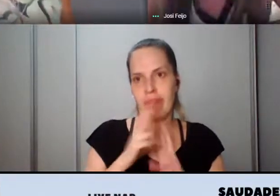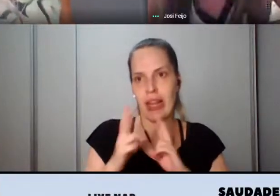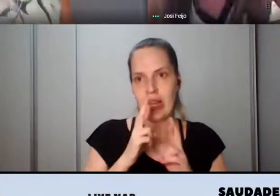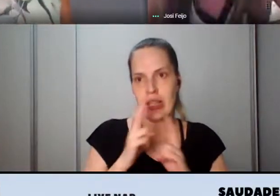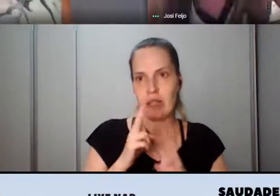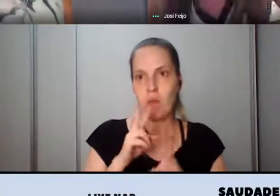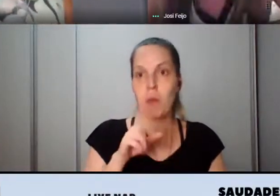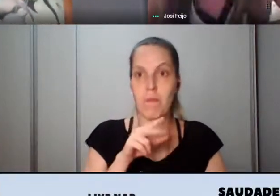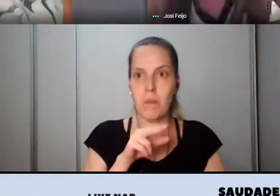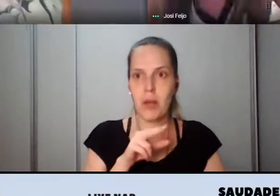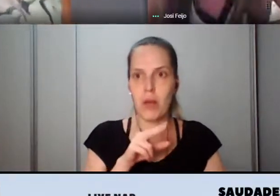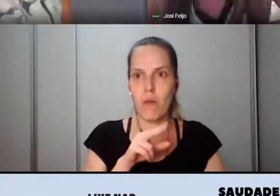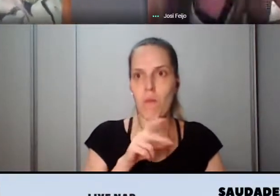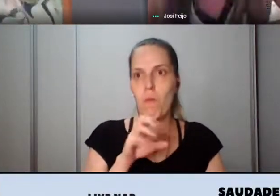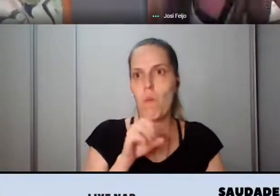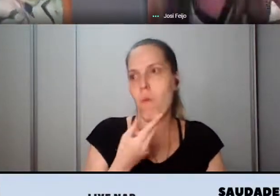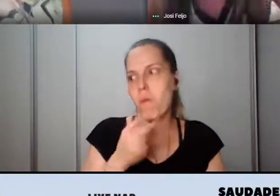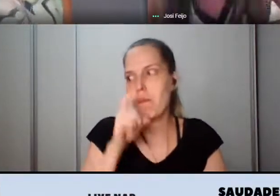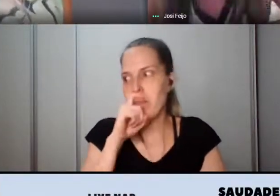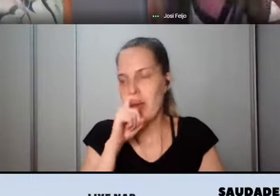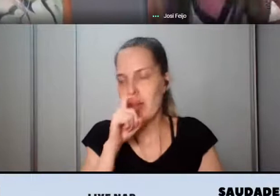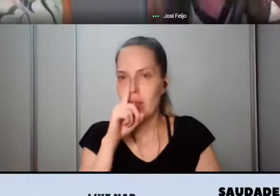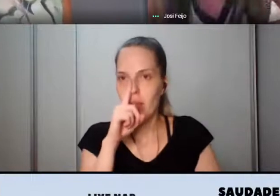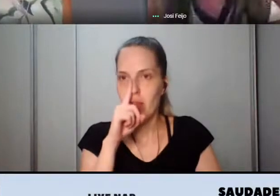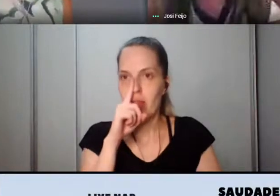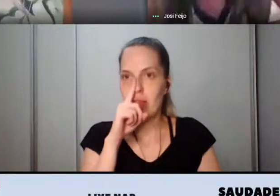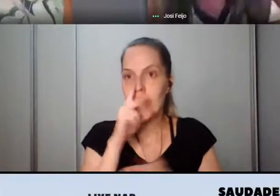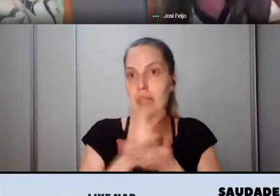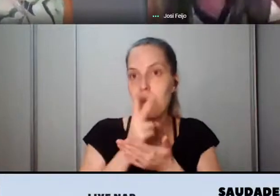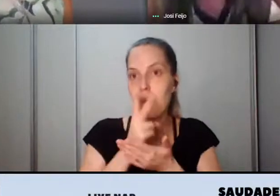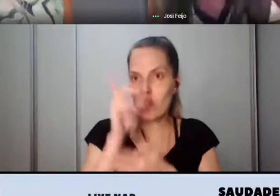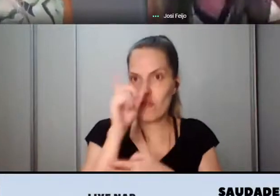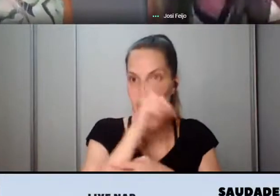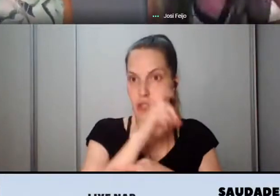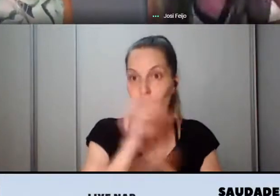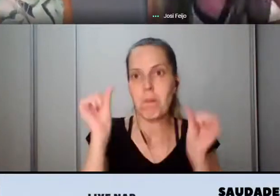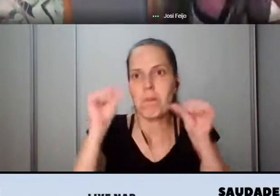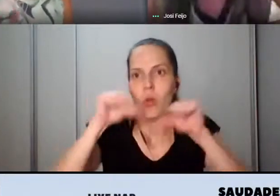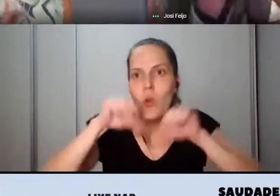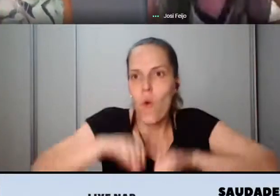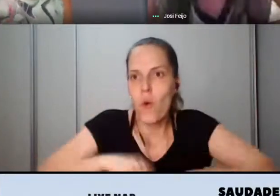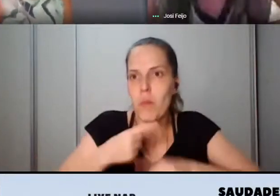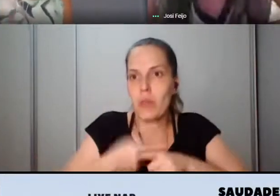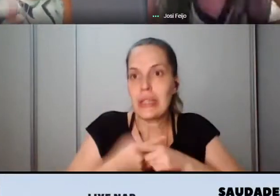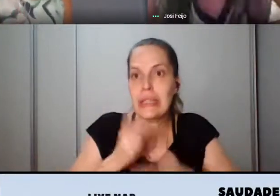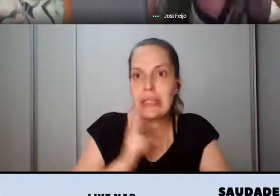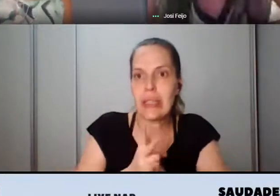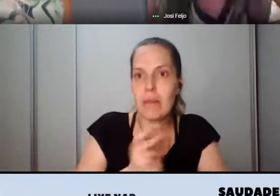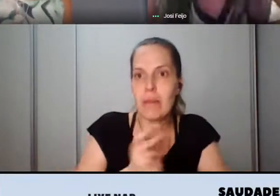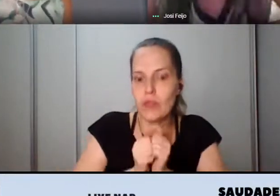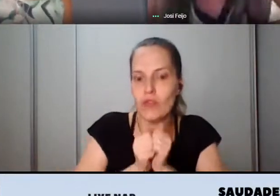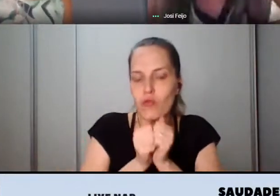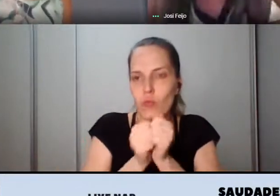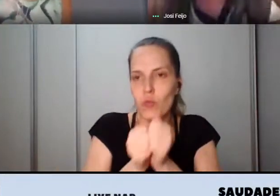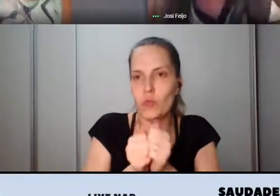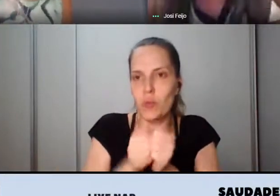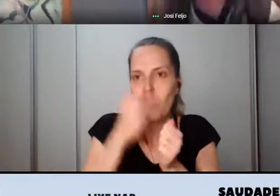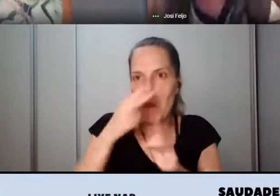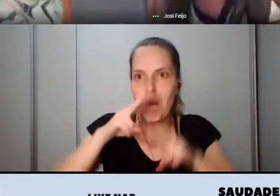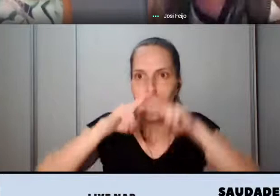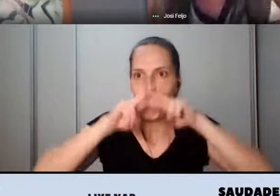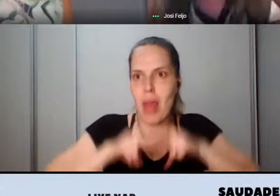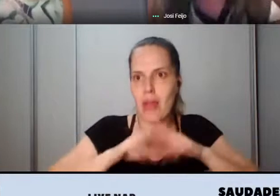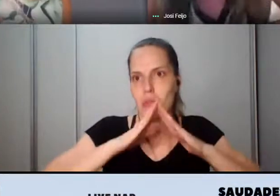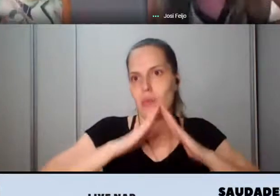com os pais que já era difícil, tende a ficar mais, porque nesse momento estamos todos presos, né, em